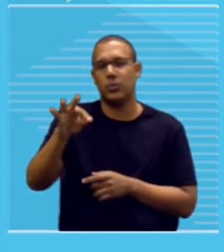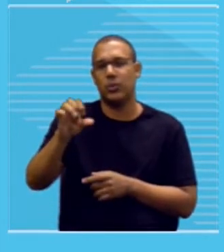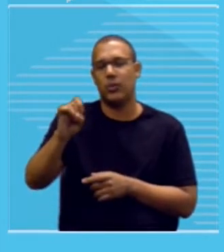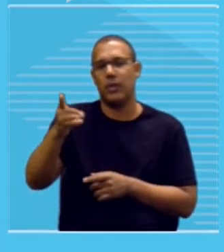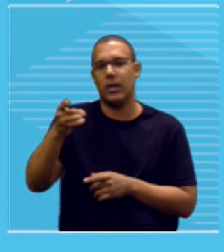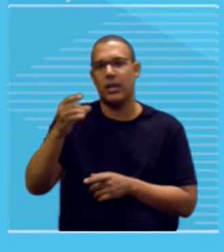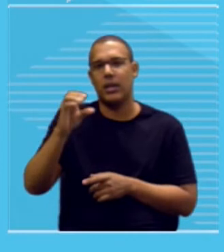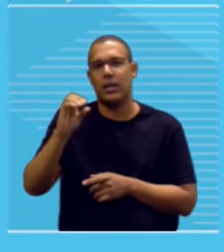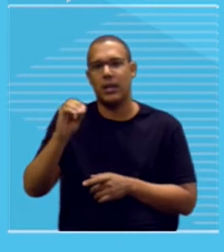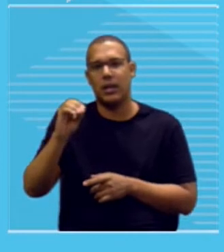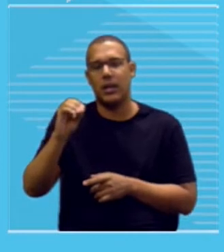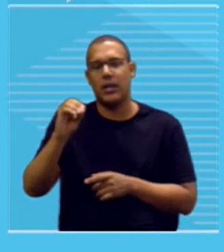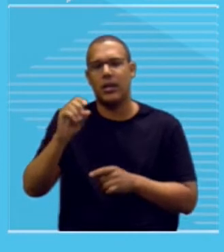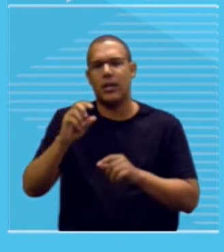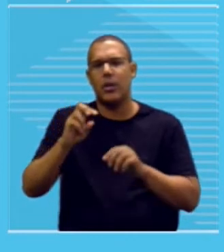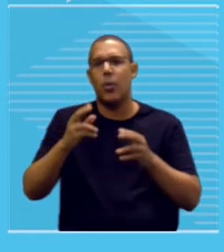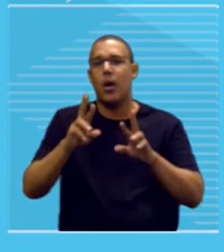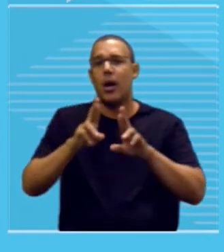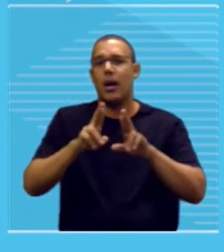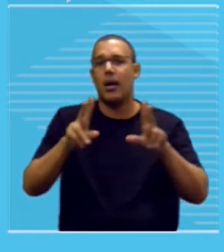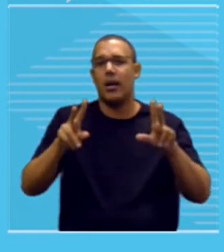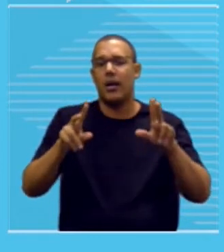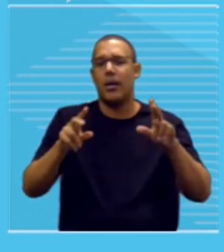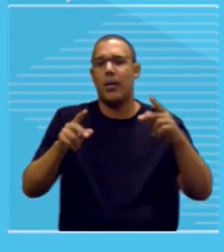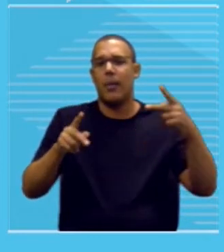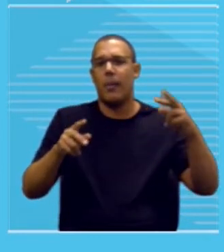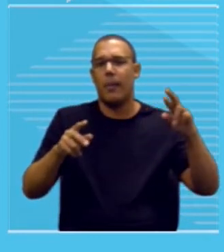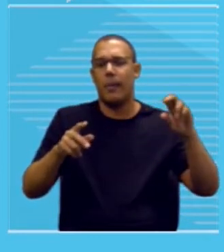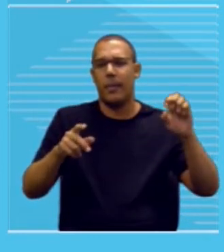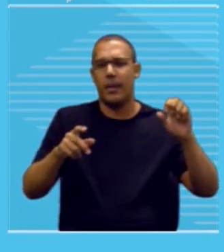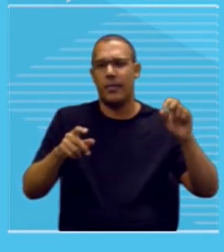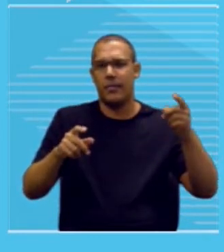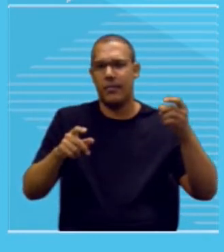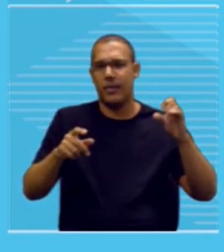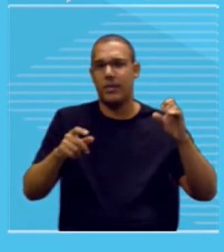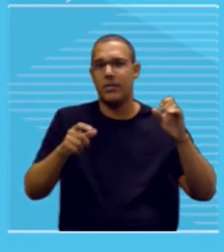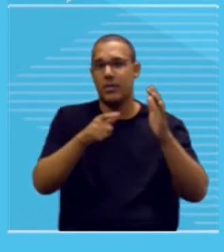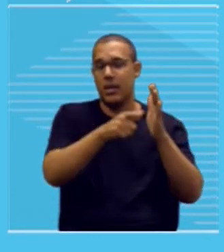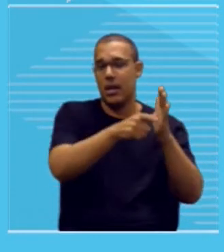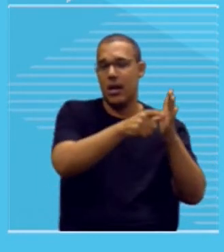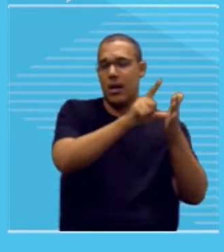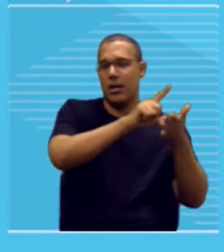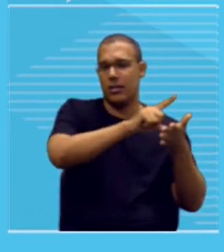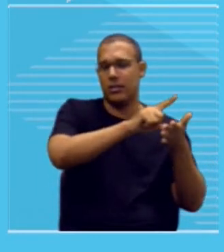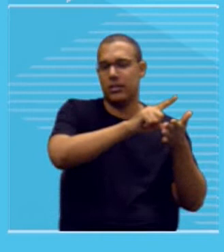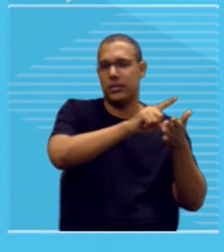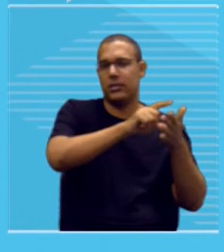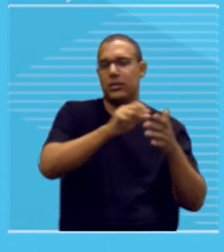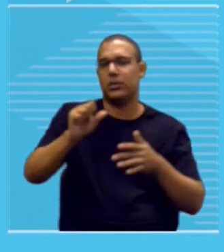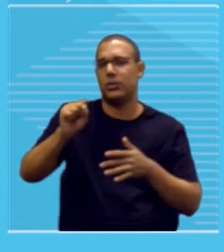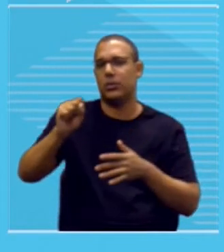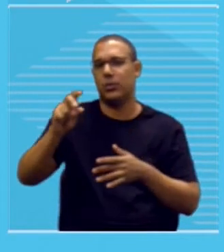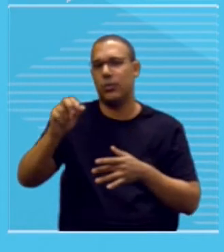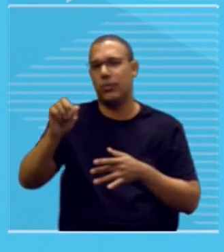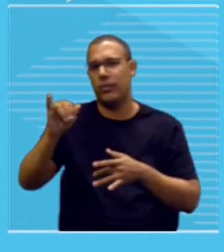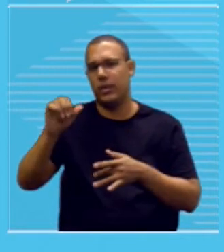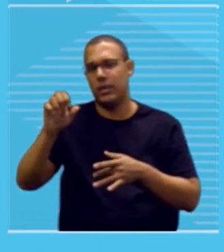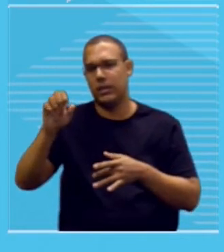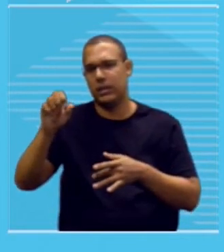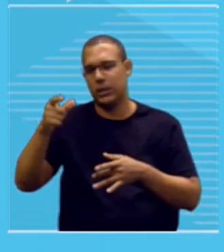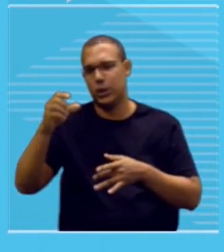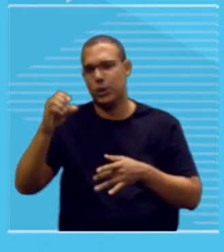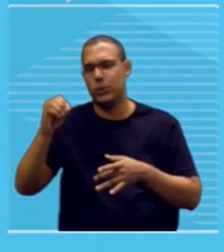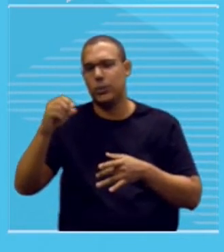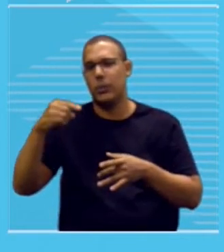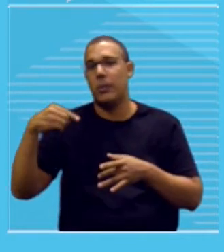a diferença entre prefixo e sufixo pré-fixa o que vem antes sufixo é o que